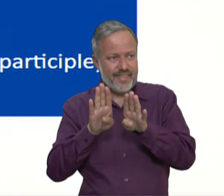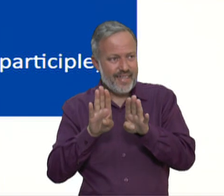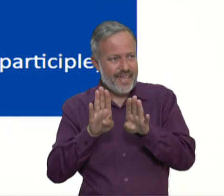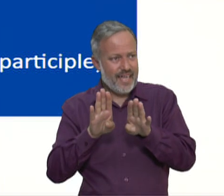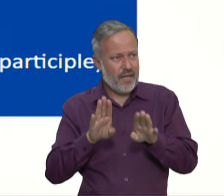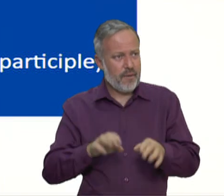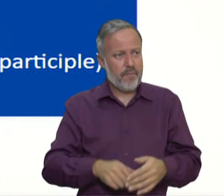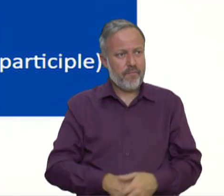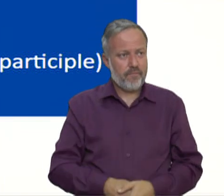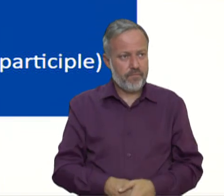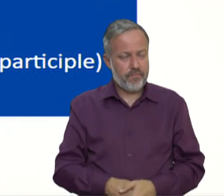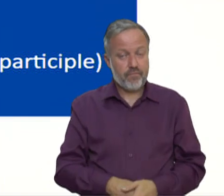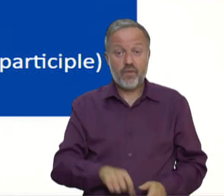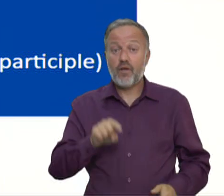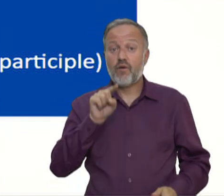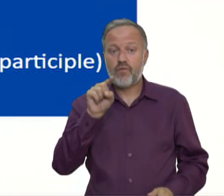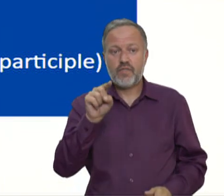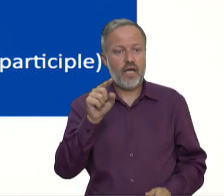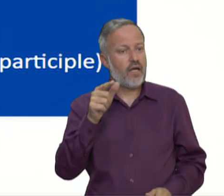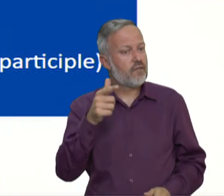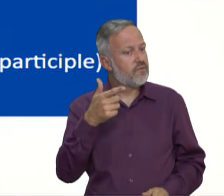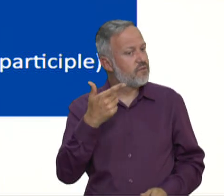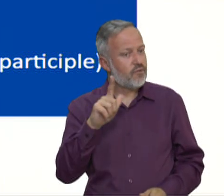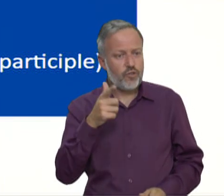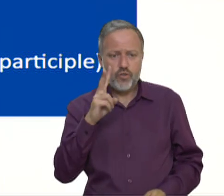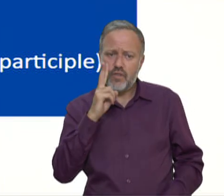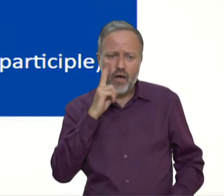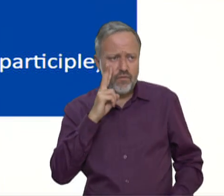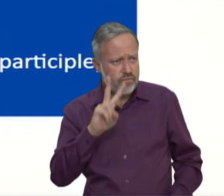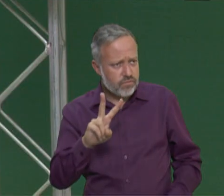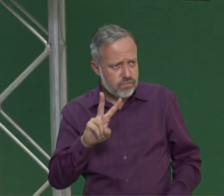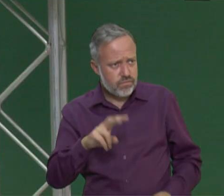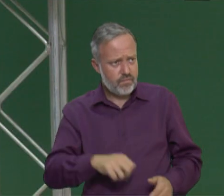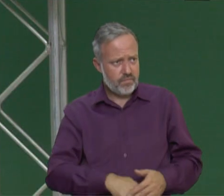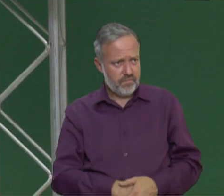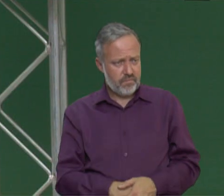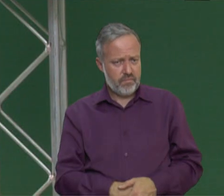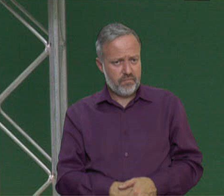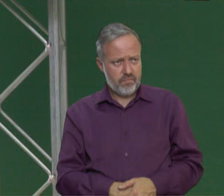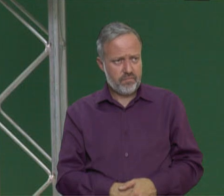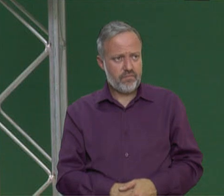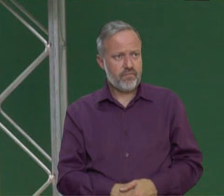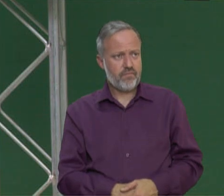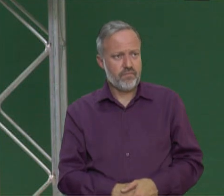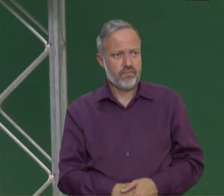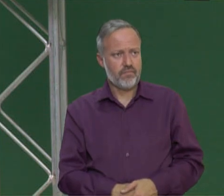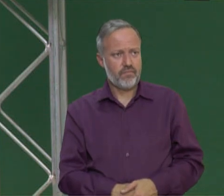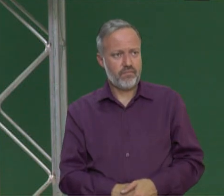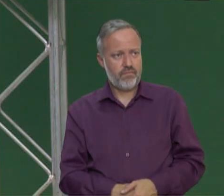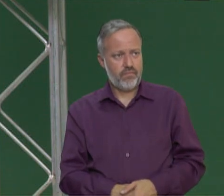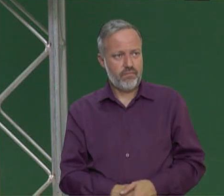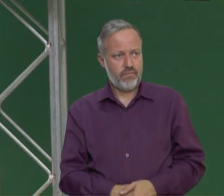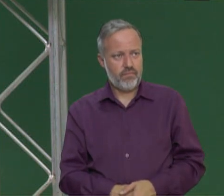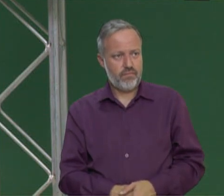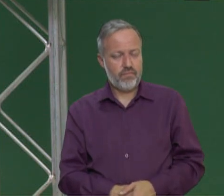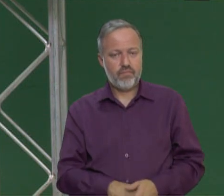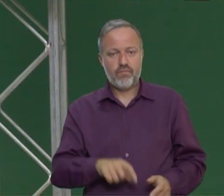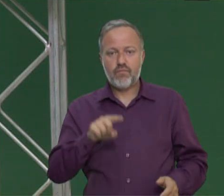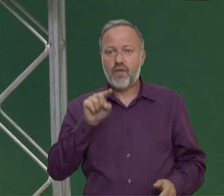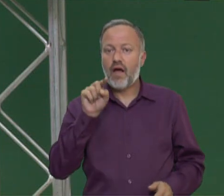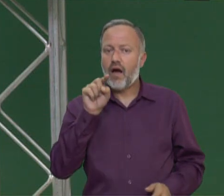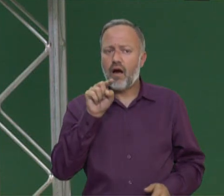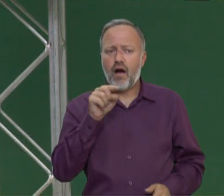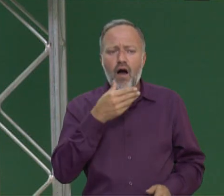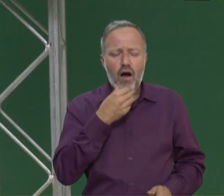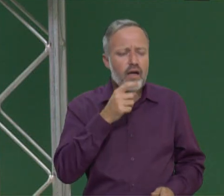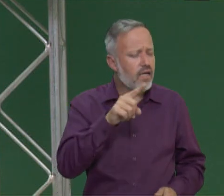hadn't seen. Você não tinha visto. He hadn't danced. Ele não